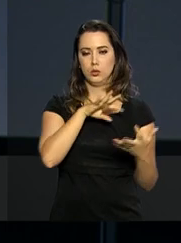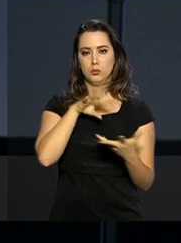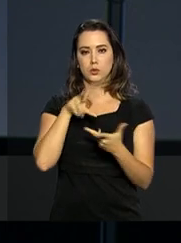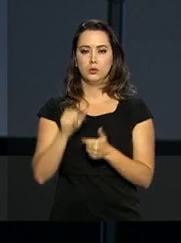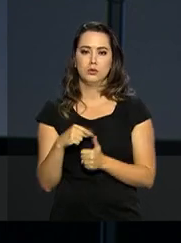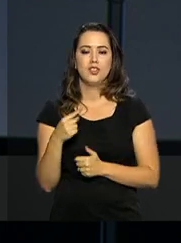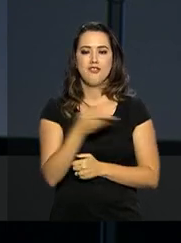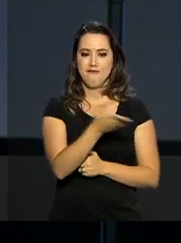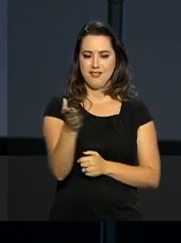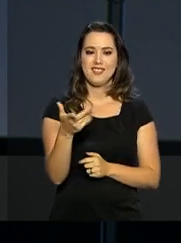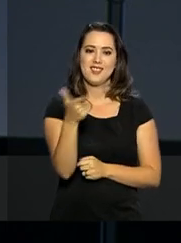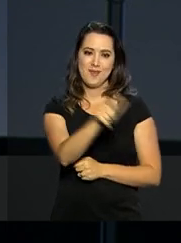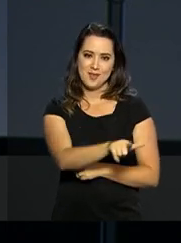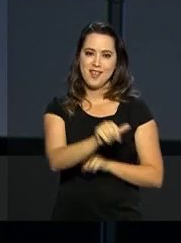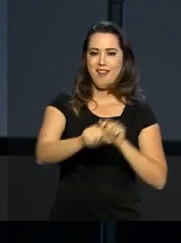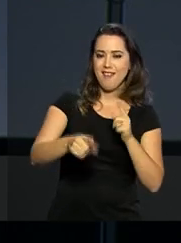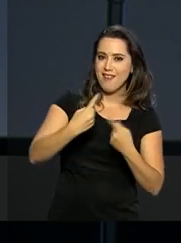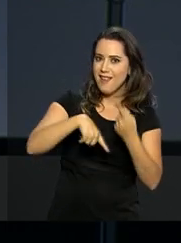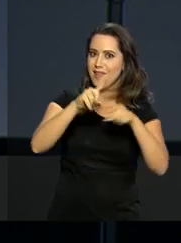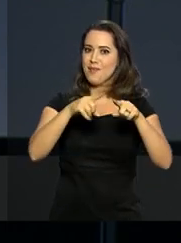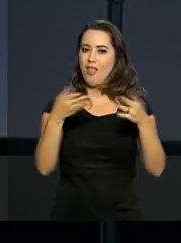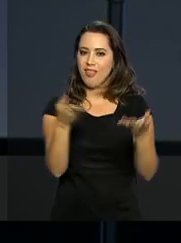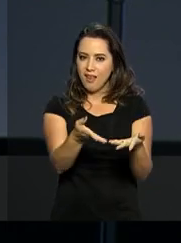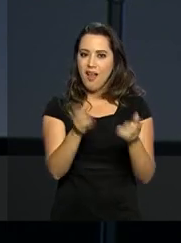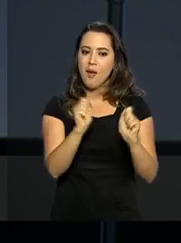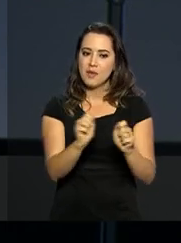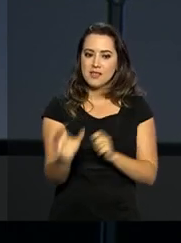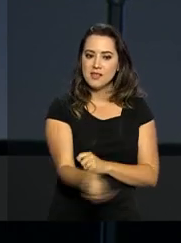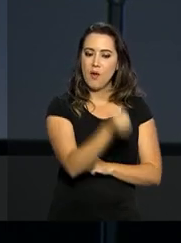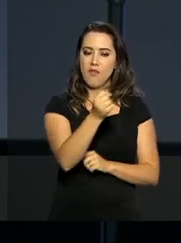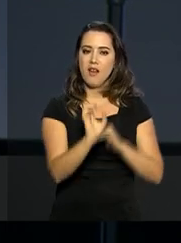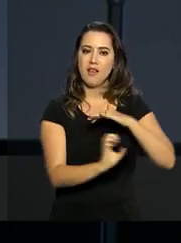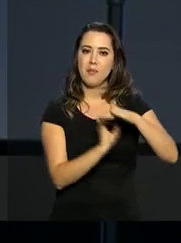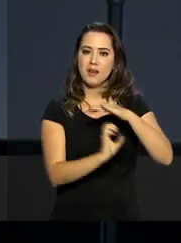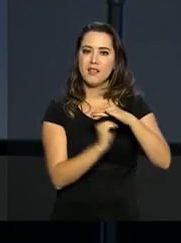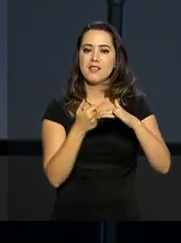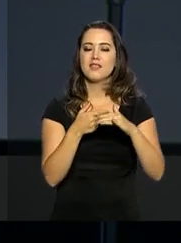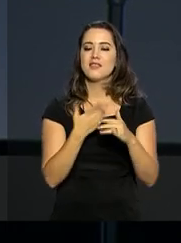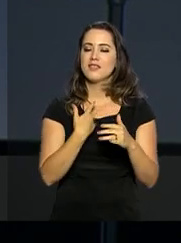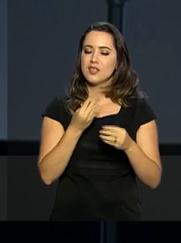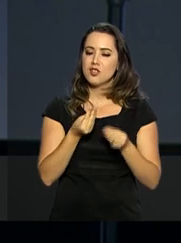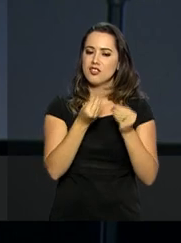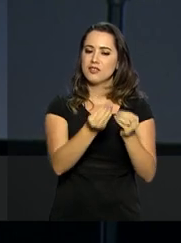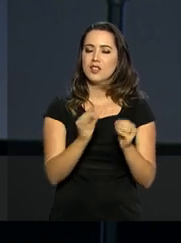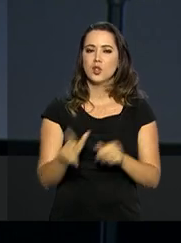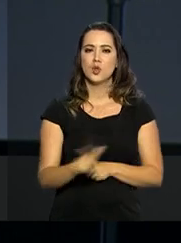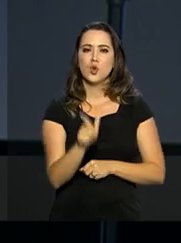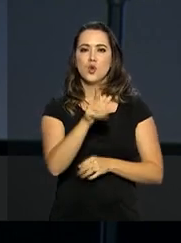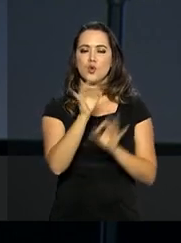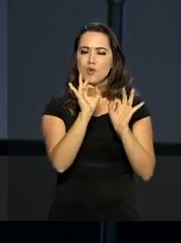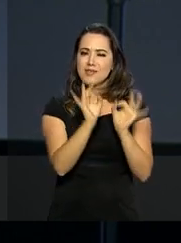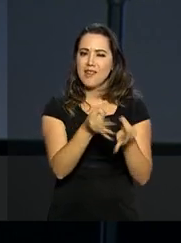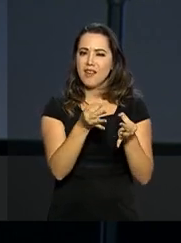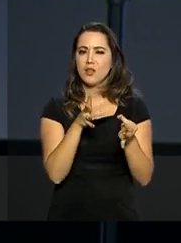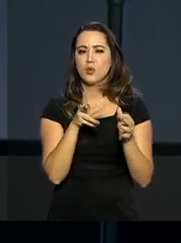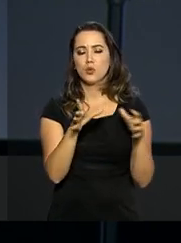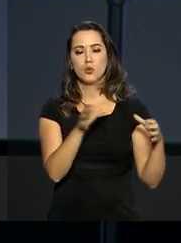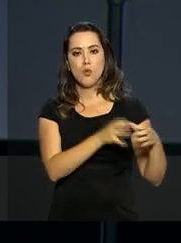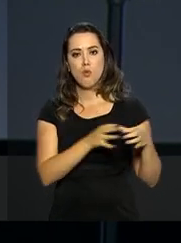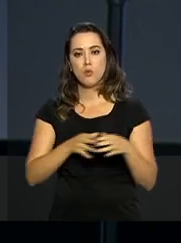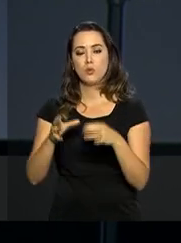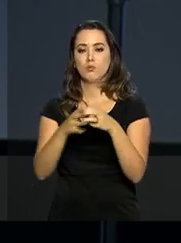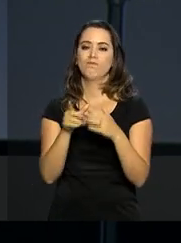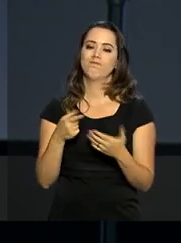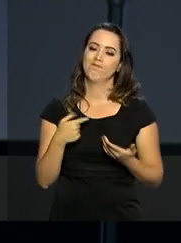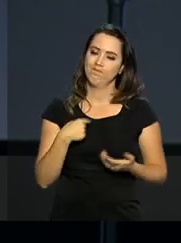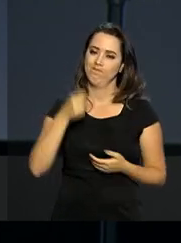todos conseguimos recuperá-la. Era preciso salvar a empresa e revigorar todo o setor. E foi,